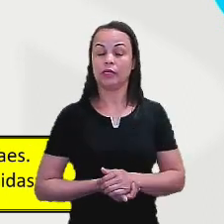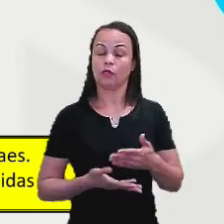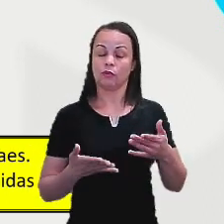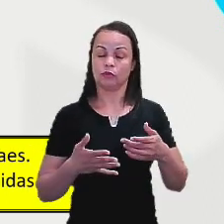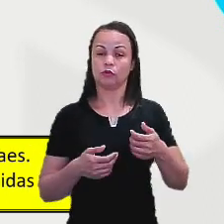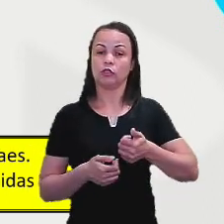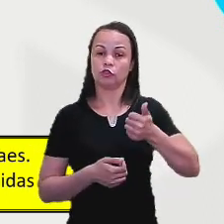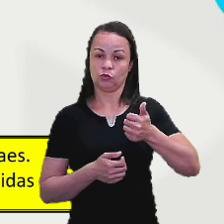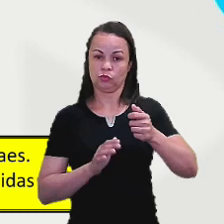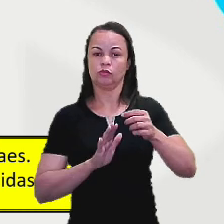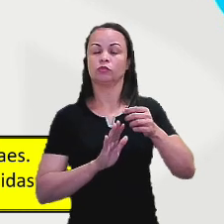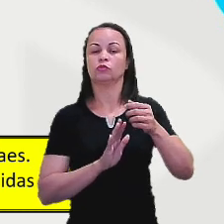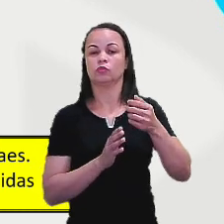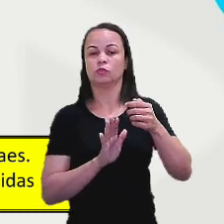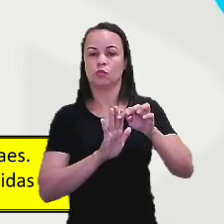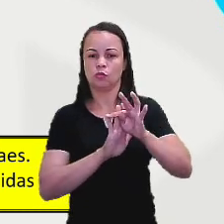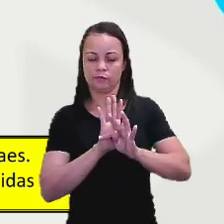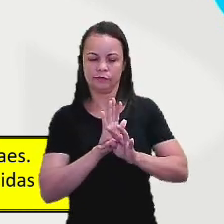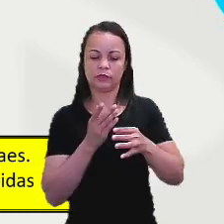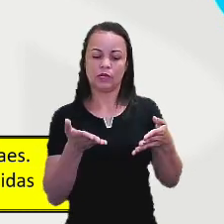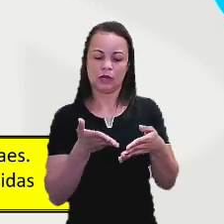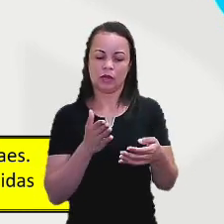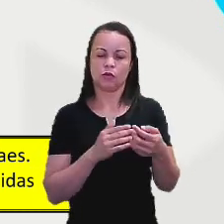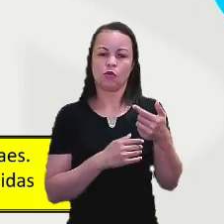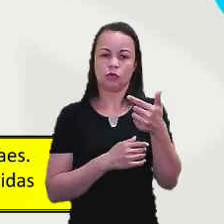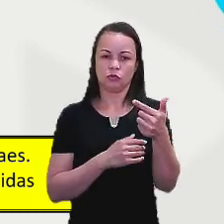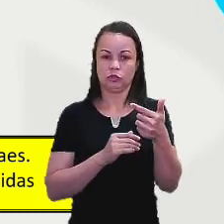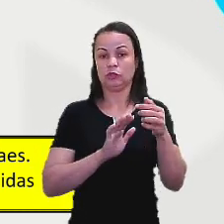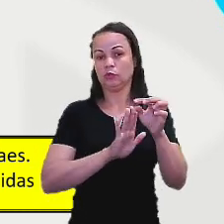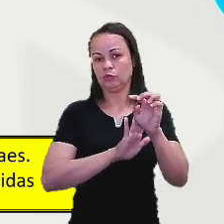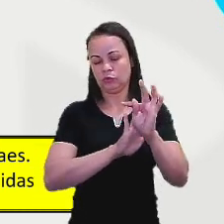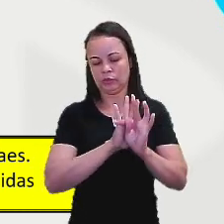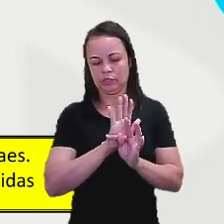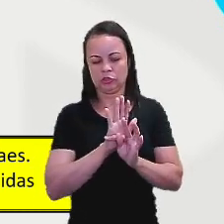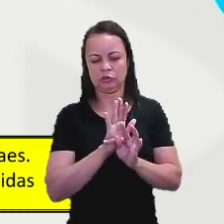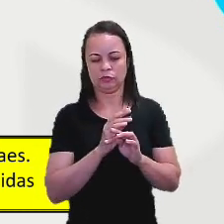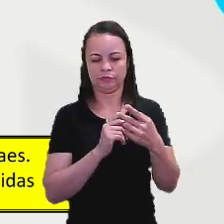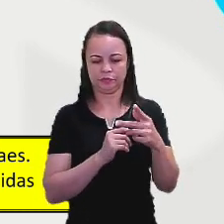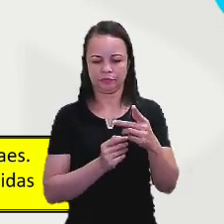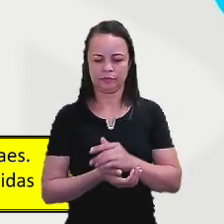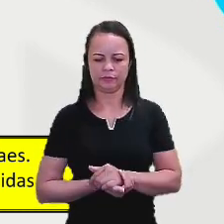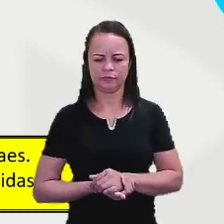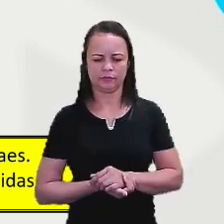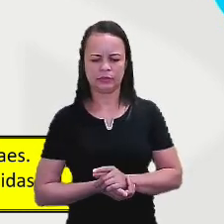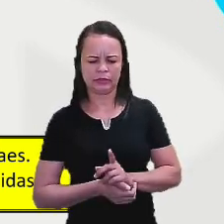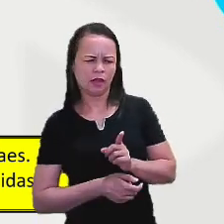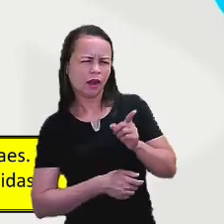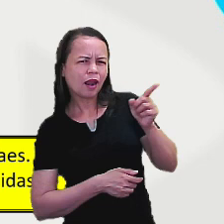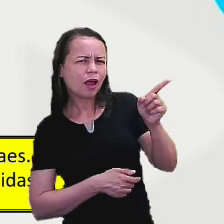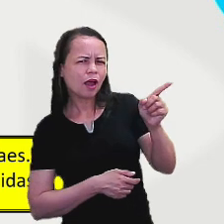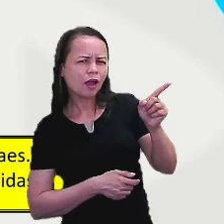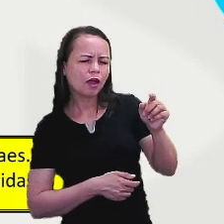para o texto 2, de José Paulo Paes, do livro Poesias Reunidas. Lá,